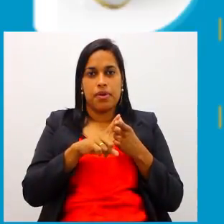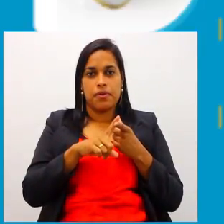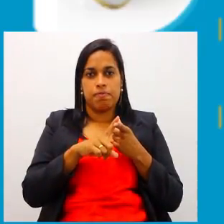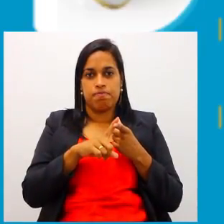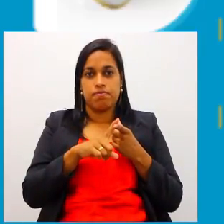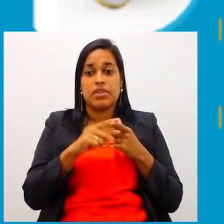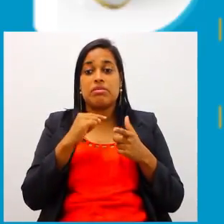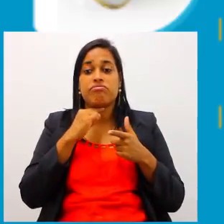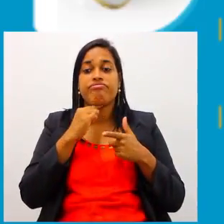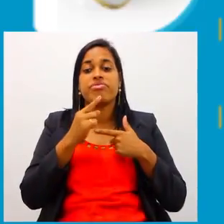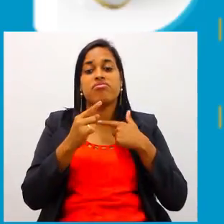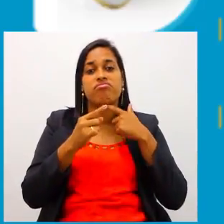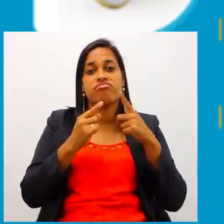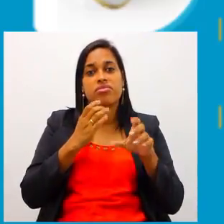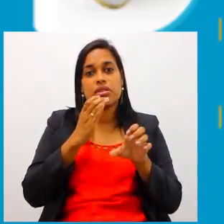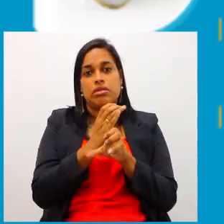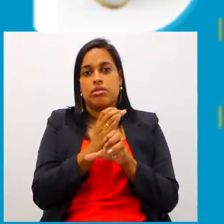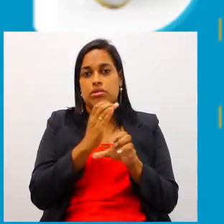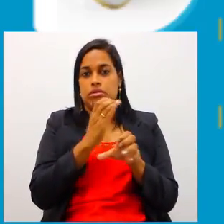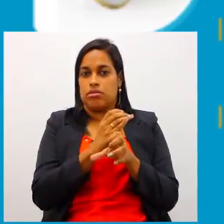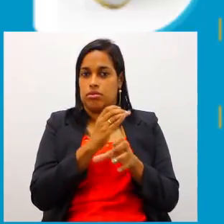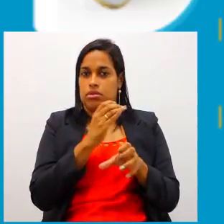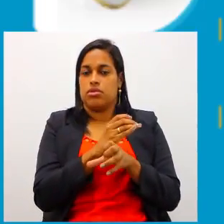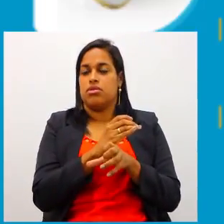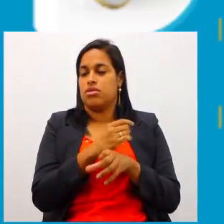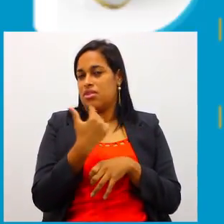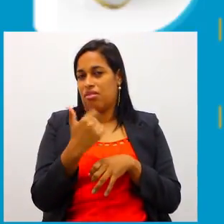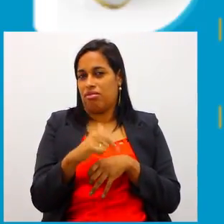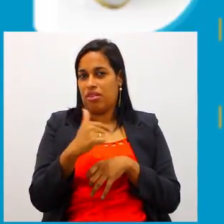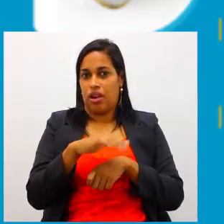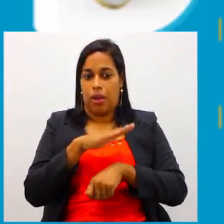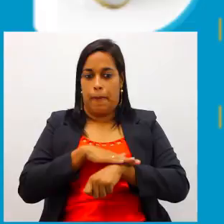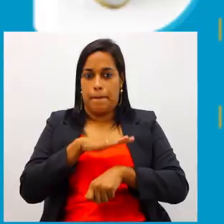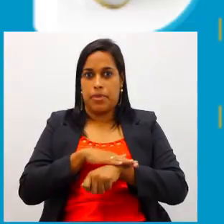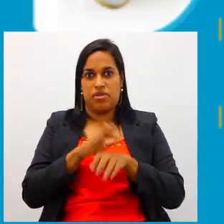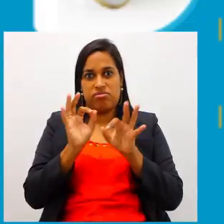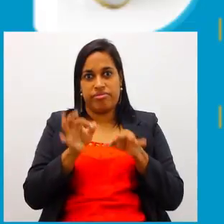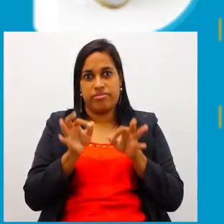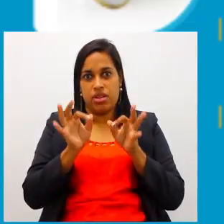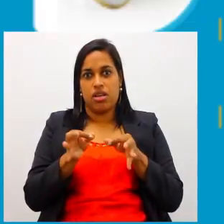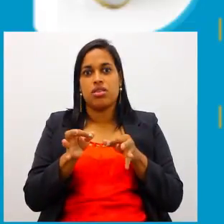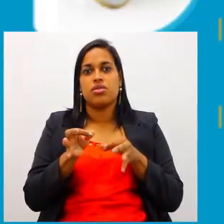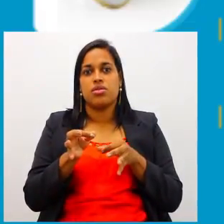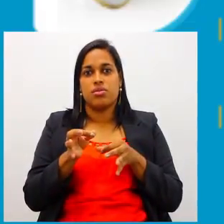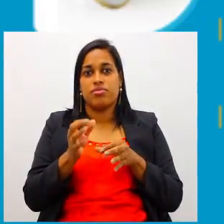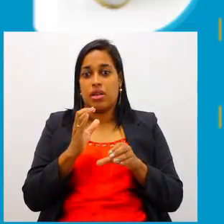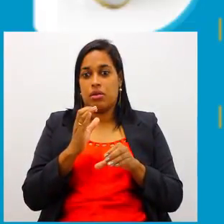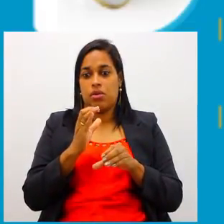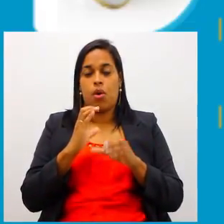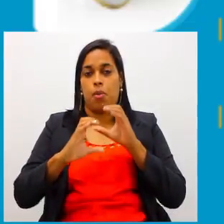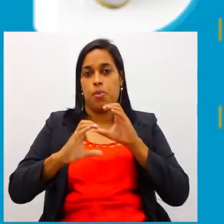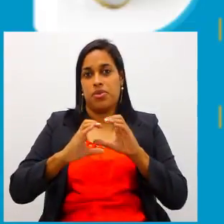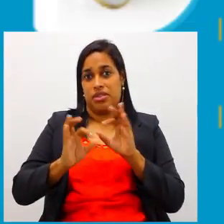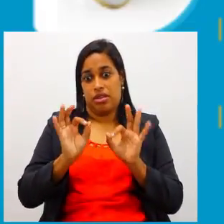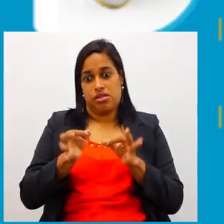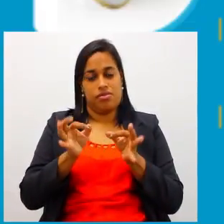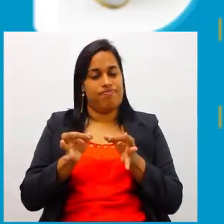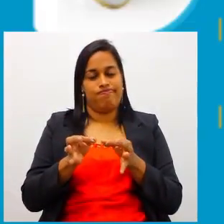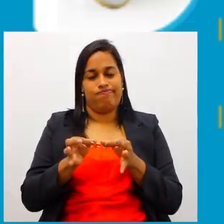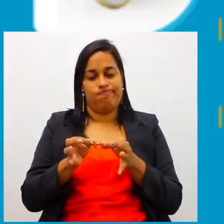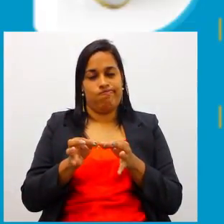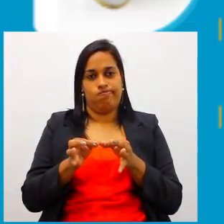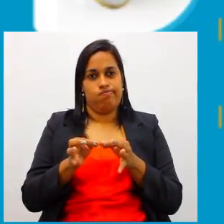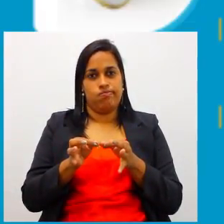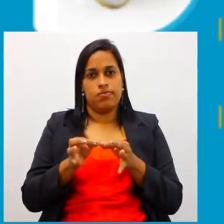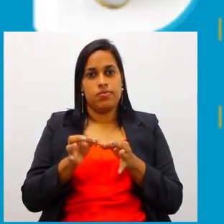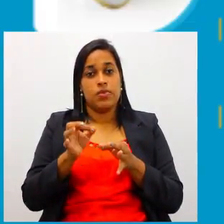Ela não consegue acontecer no tempo certo e ela não comunica de maneira correta. Se isso